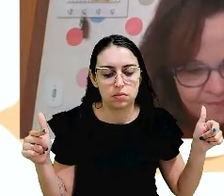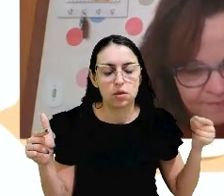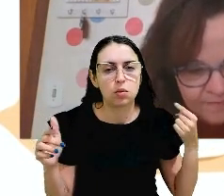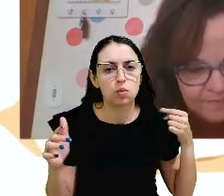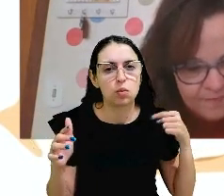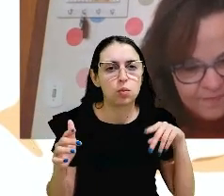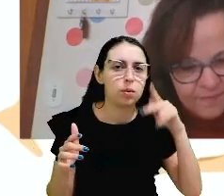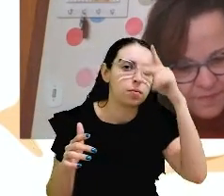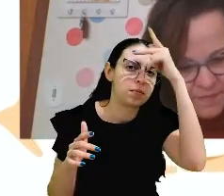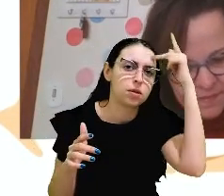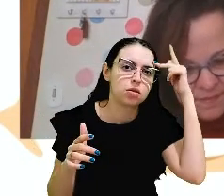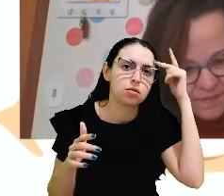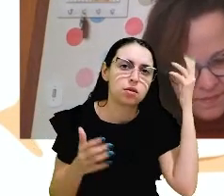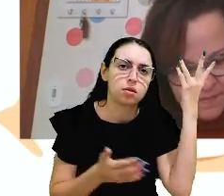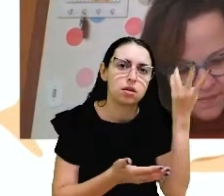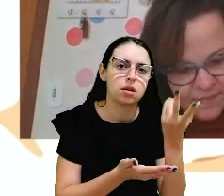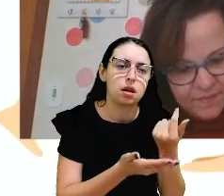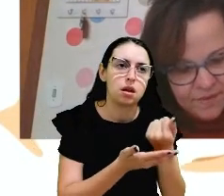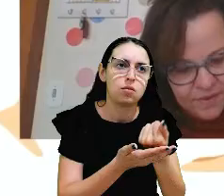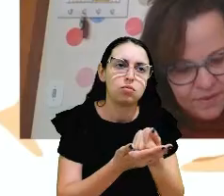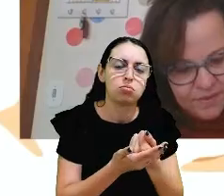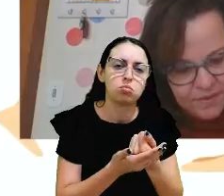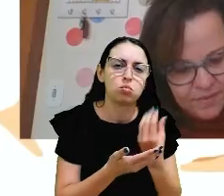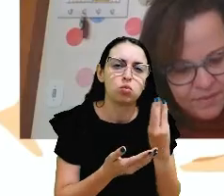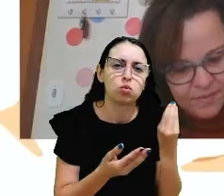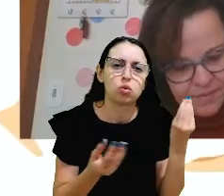pessoa que traz